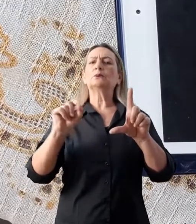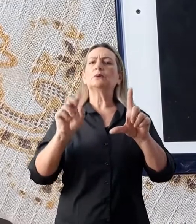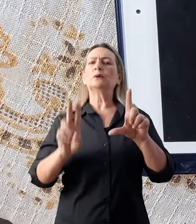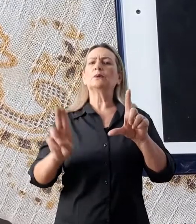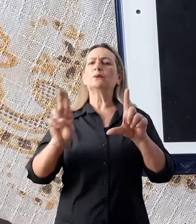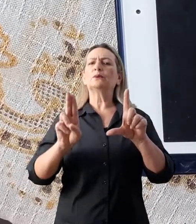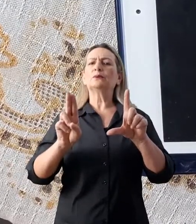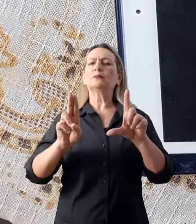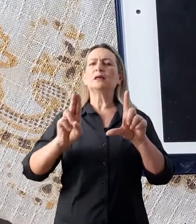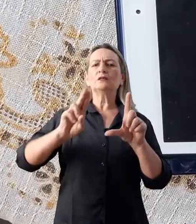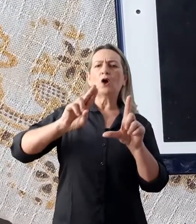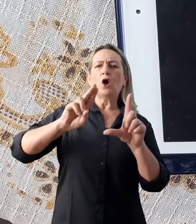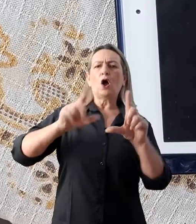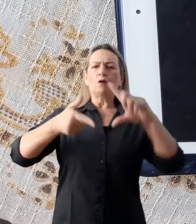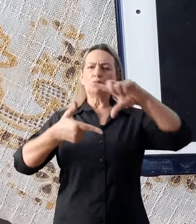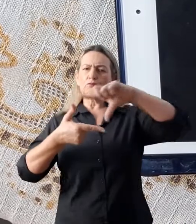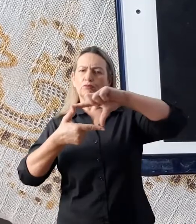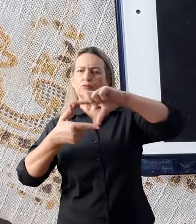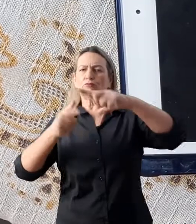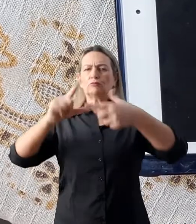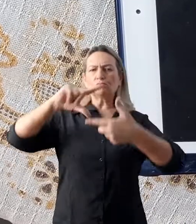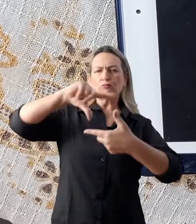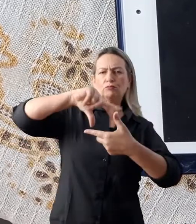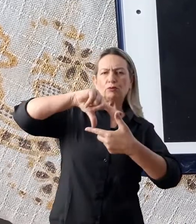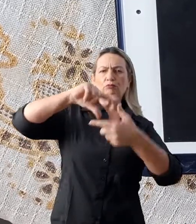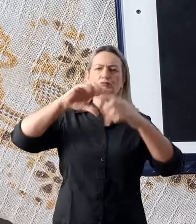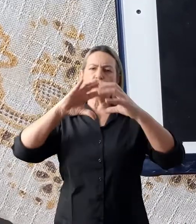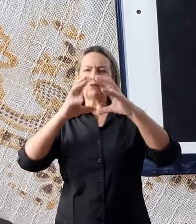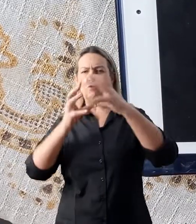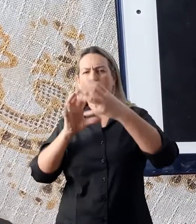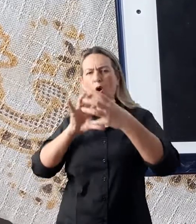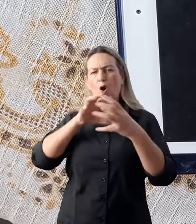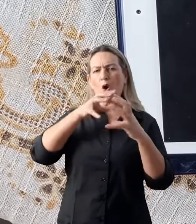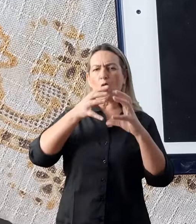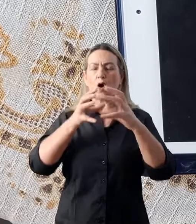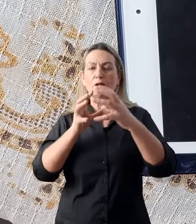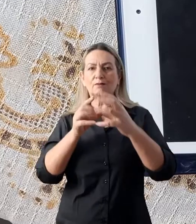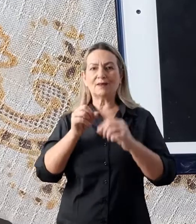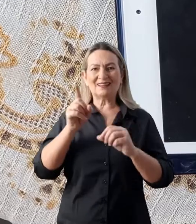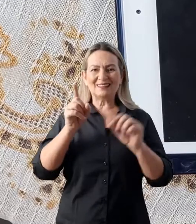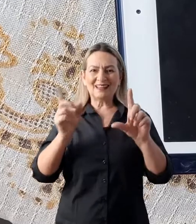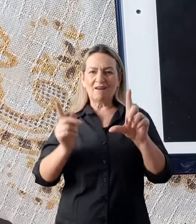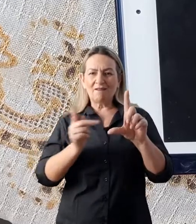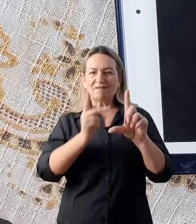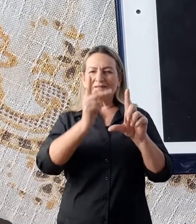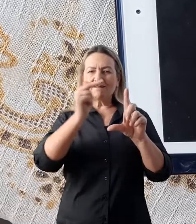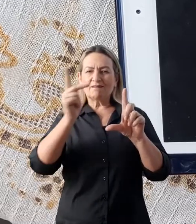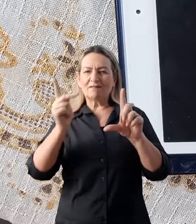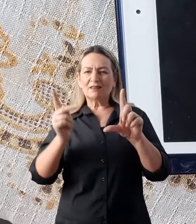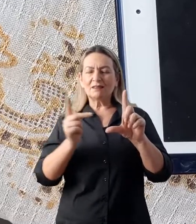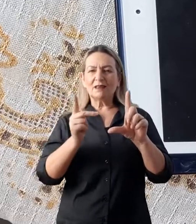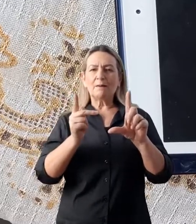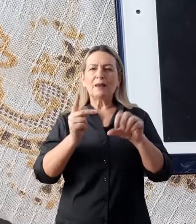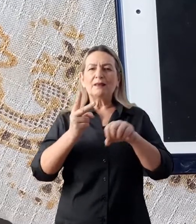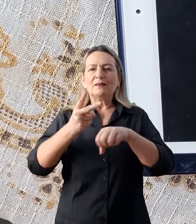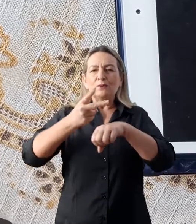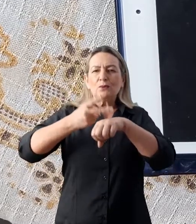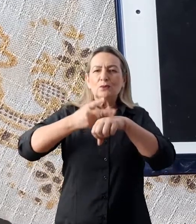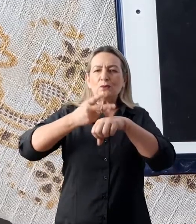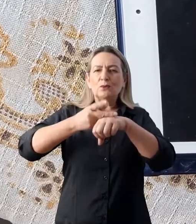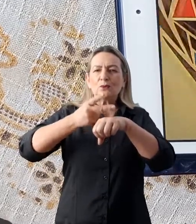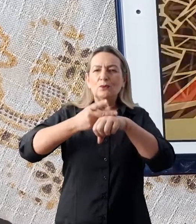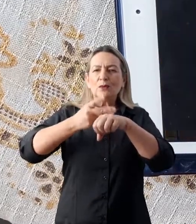com formas geométricas, então eu trouxe uma ideia como se fosse de